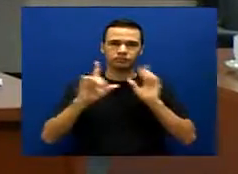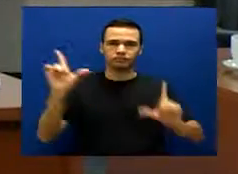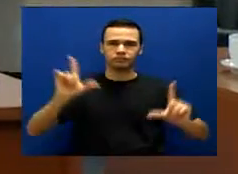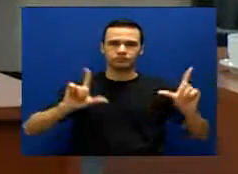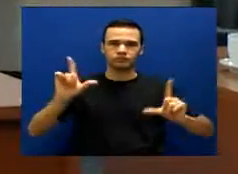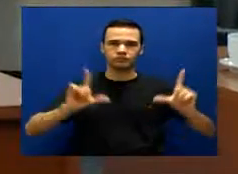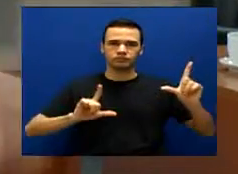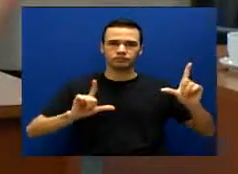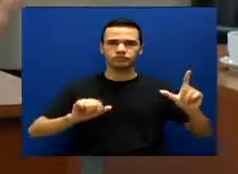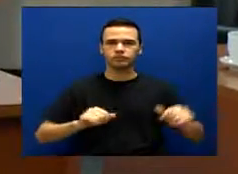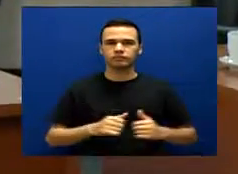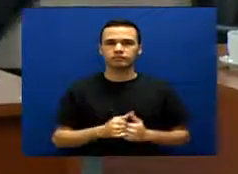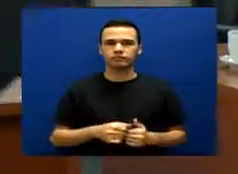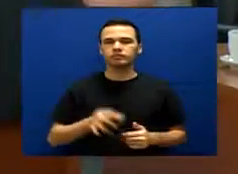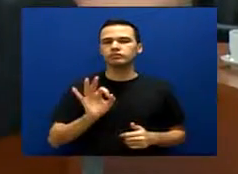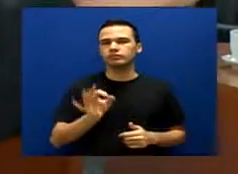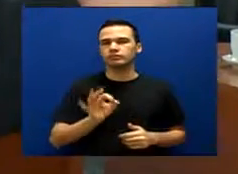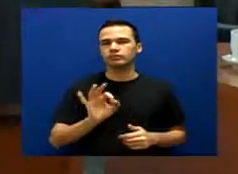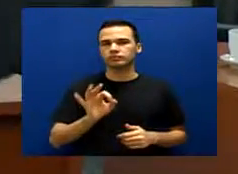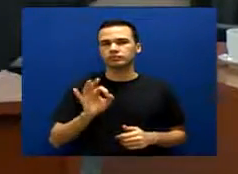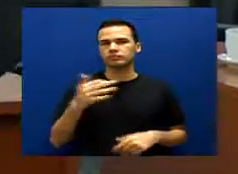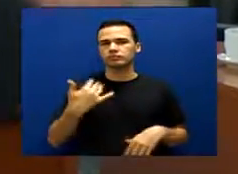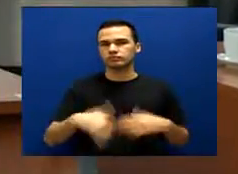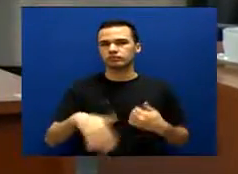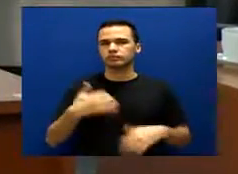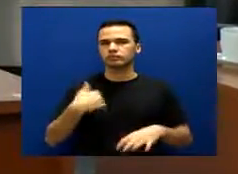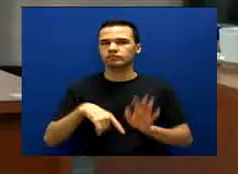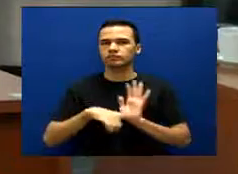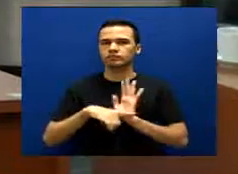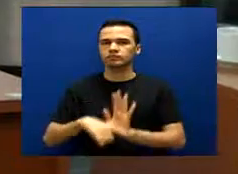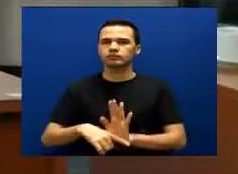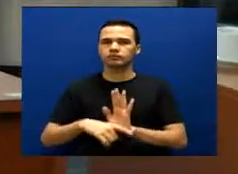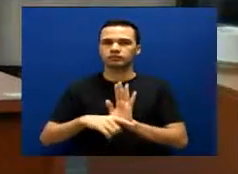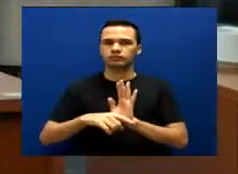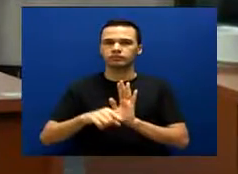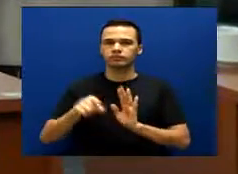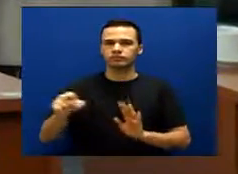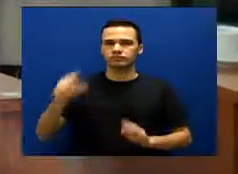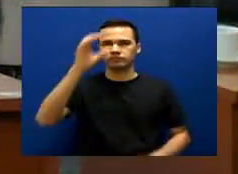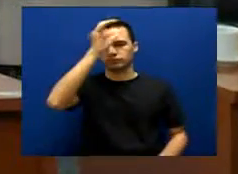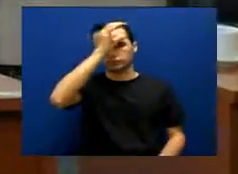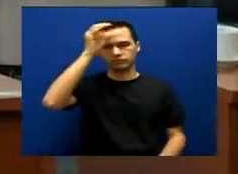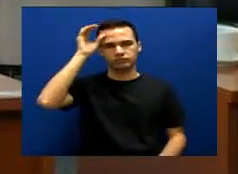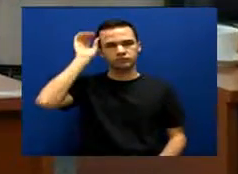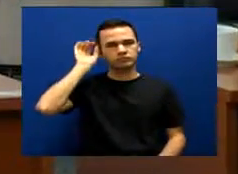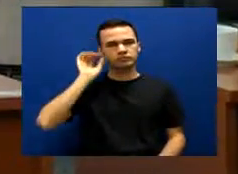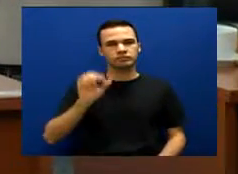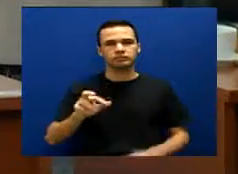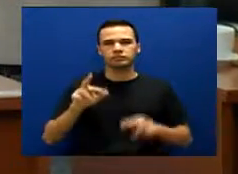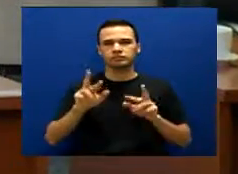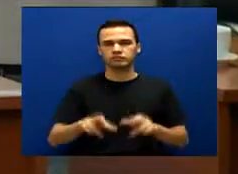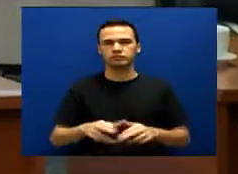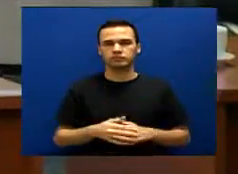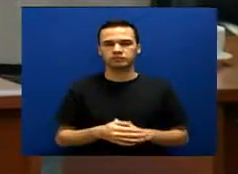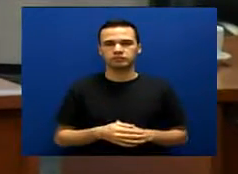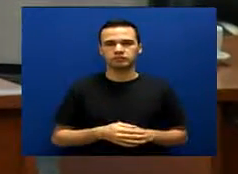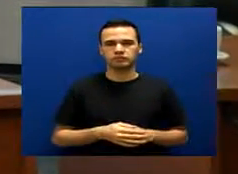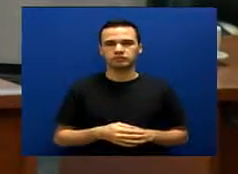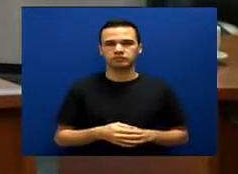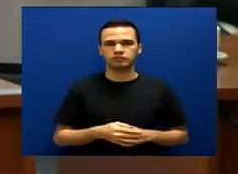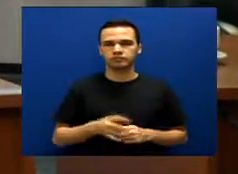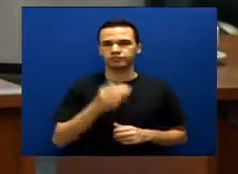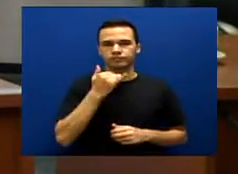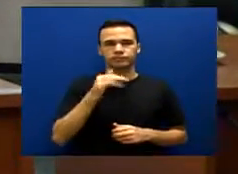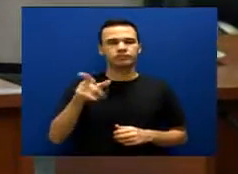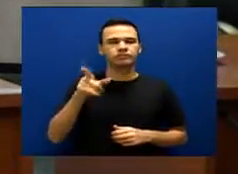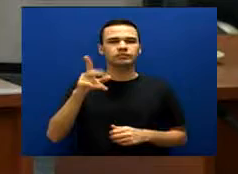Legislativa. Senhor presidente, na verdade é para corroborar com voto de congratulação do nobre vereador